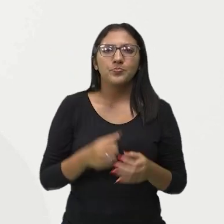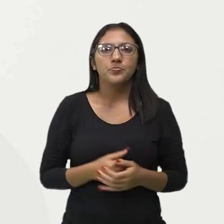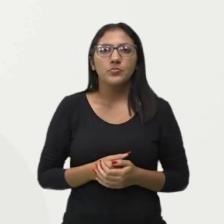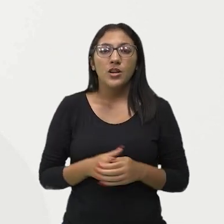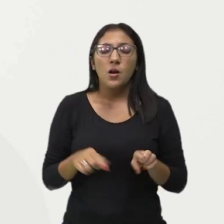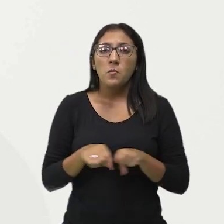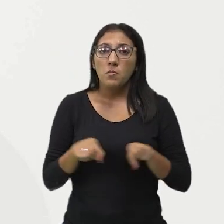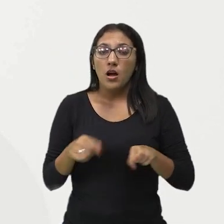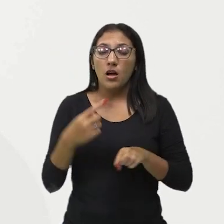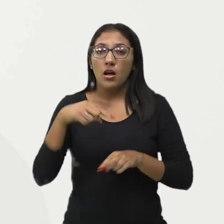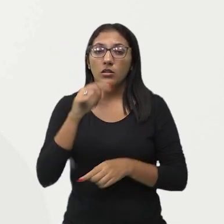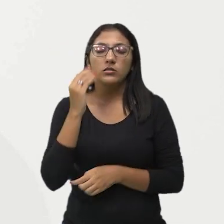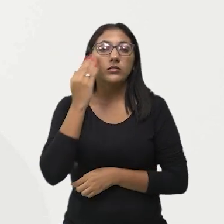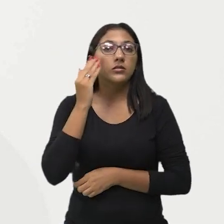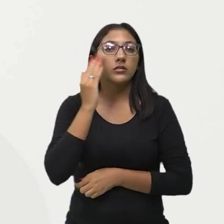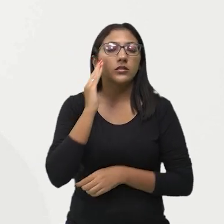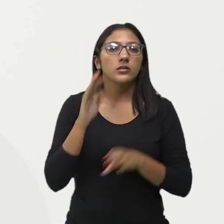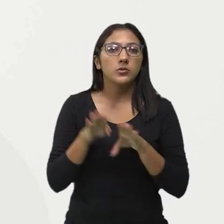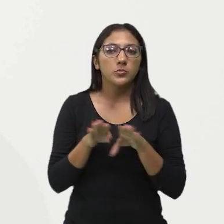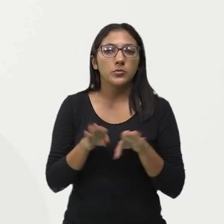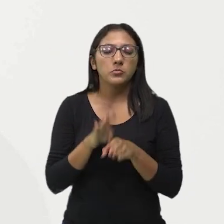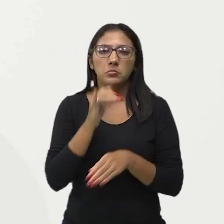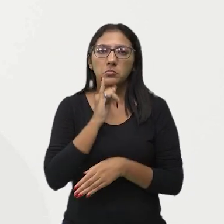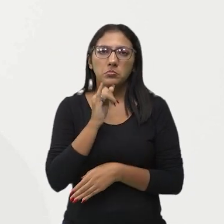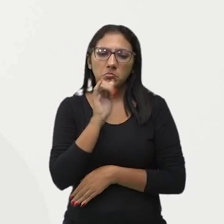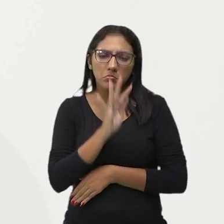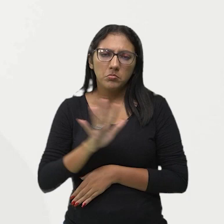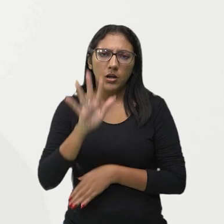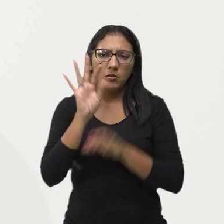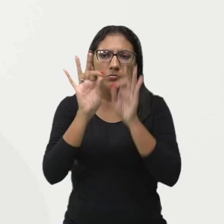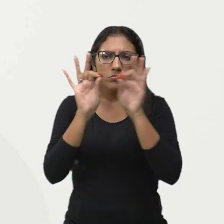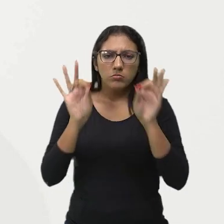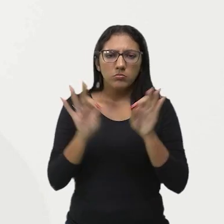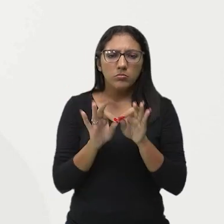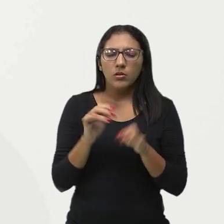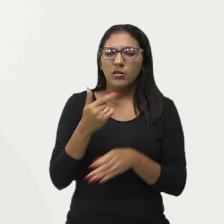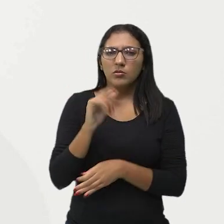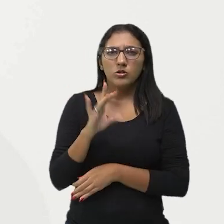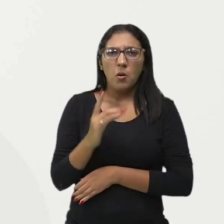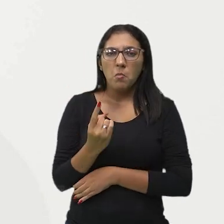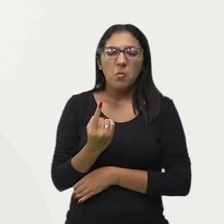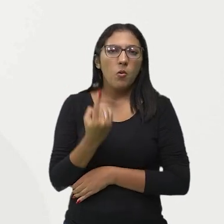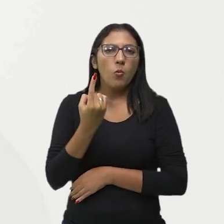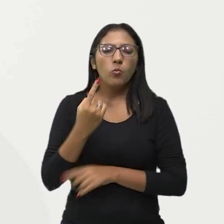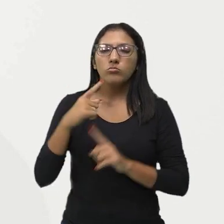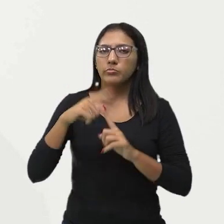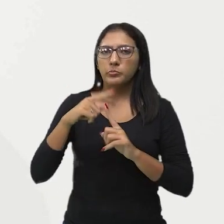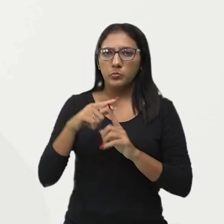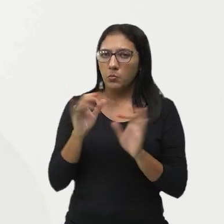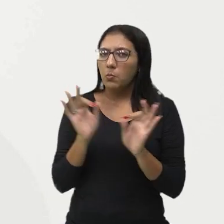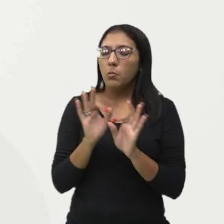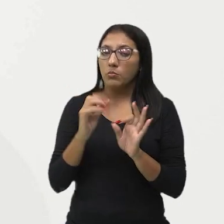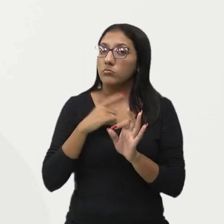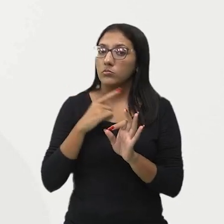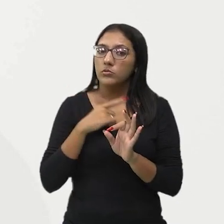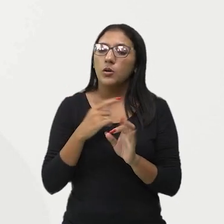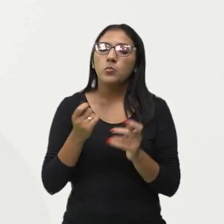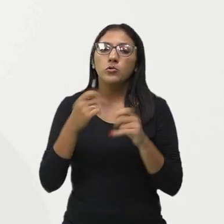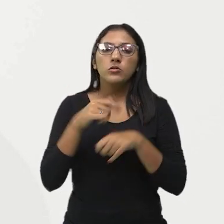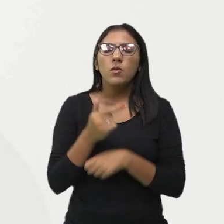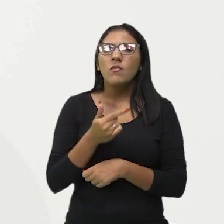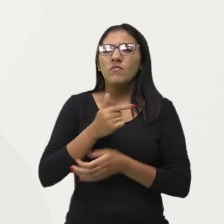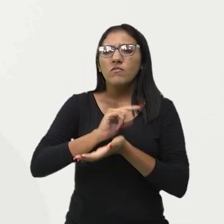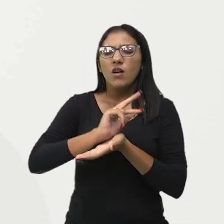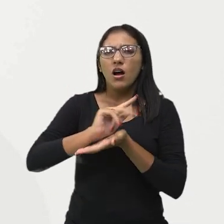não tem apenas esse segmento de diâmetro, tá legal? Nós poderíamos ter vários, temos